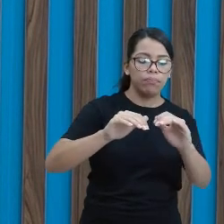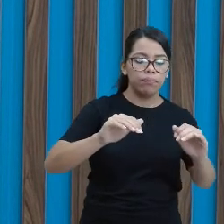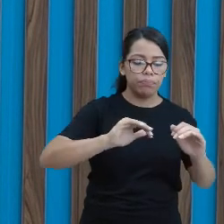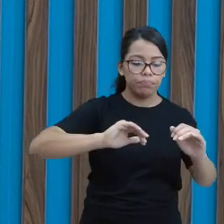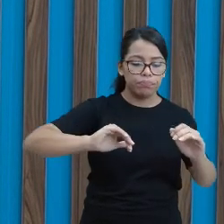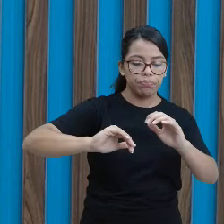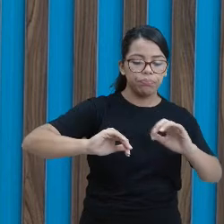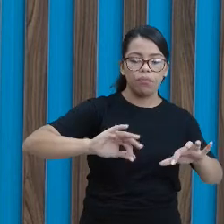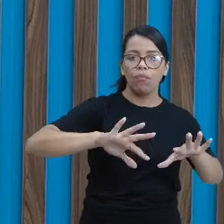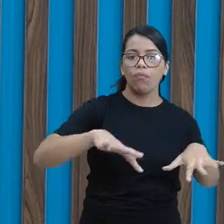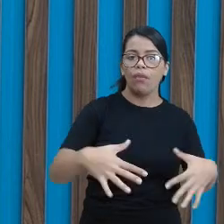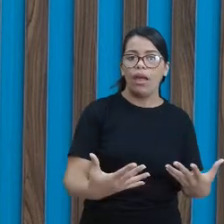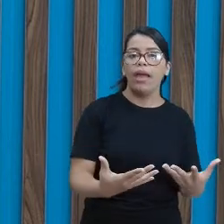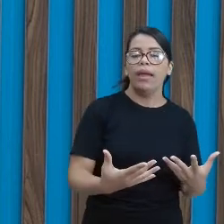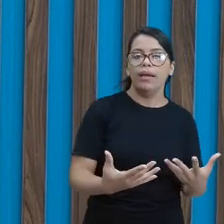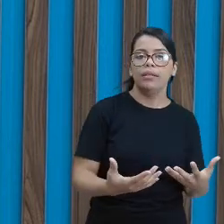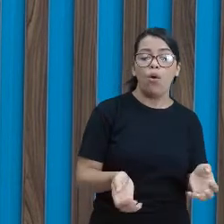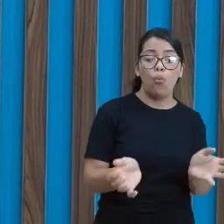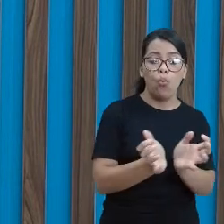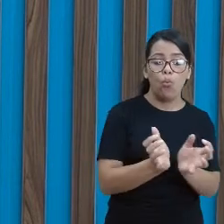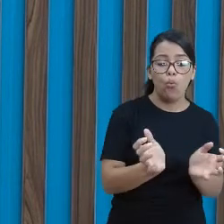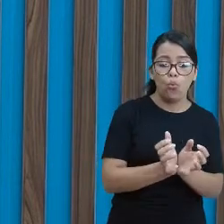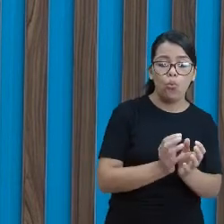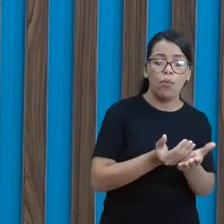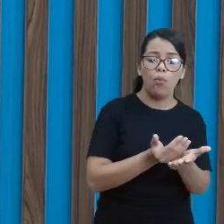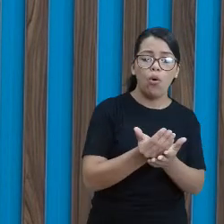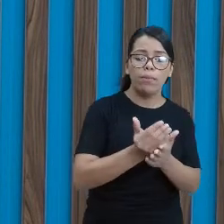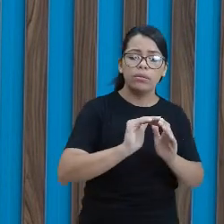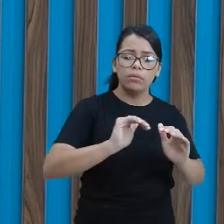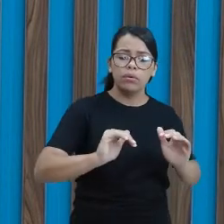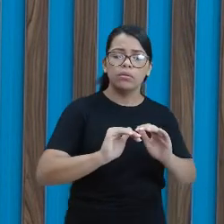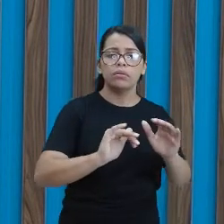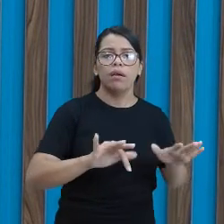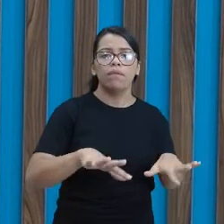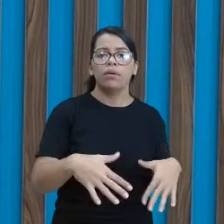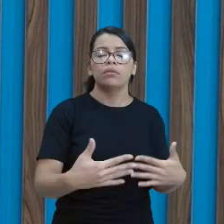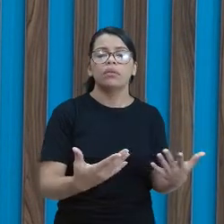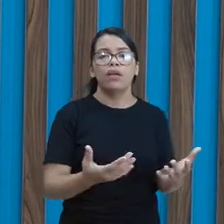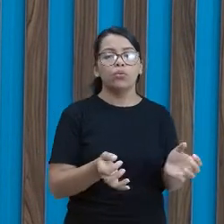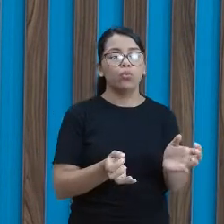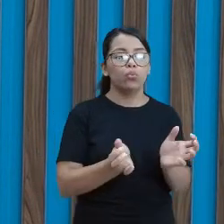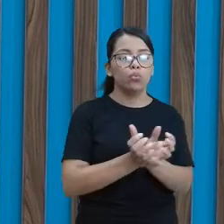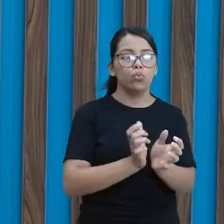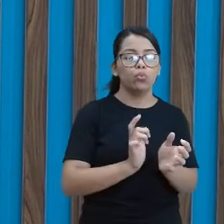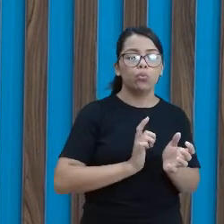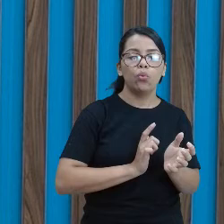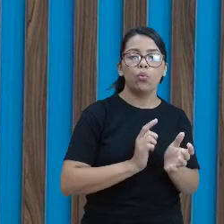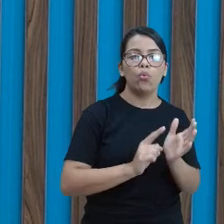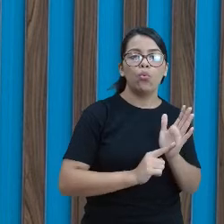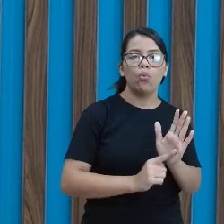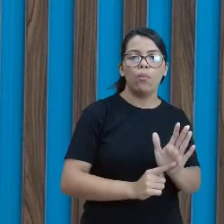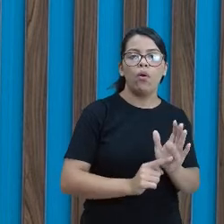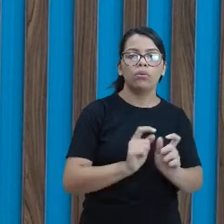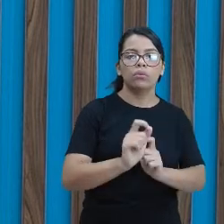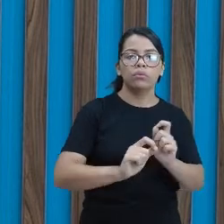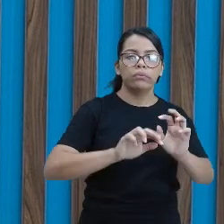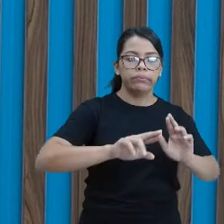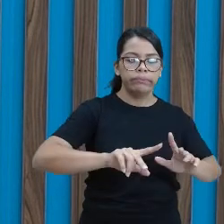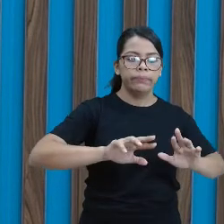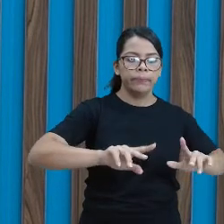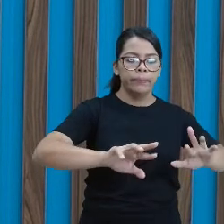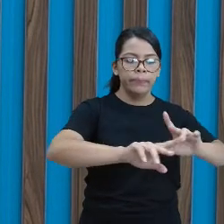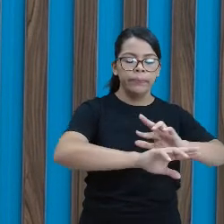grupo novas características. Esse grupo apresenta diferenciação e a gente vai pensar até mesmo